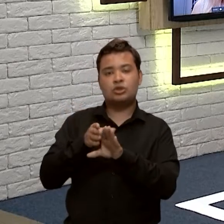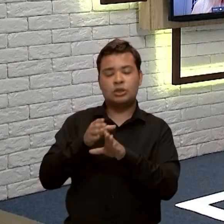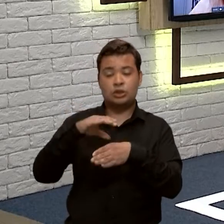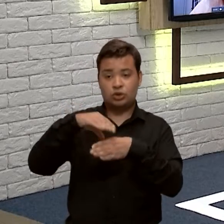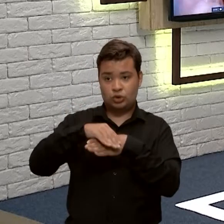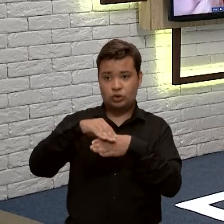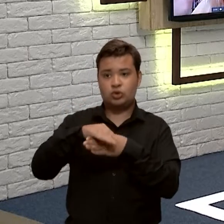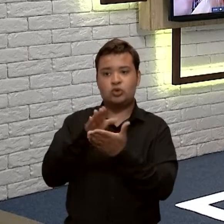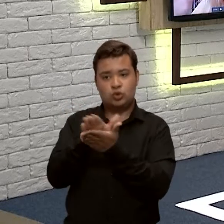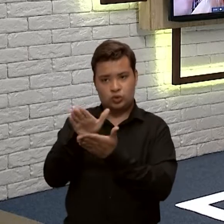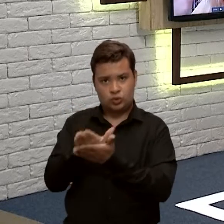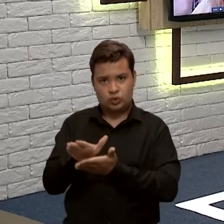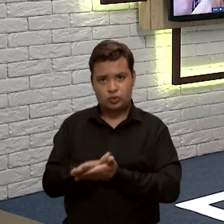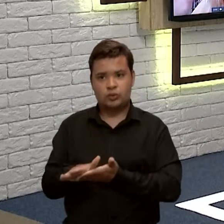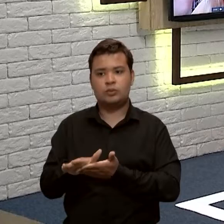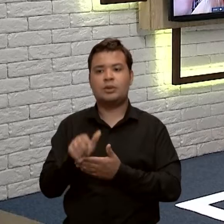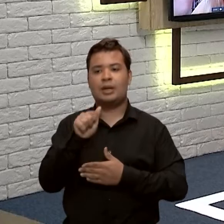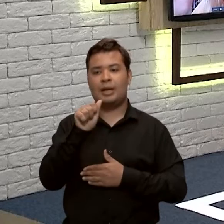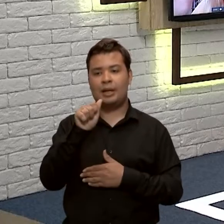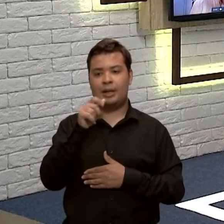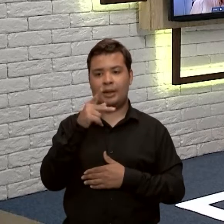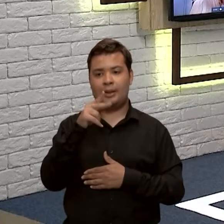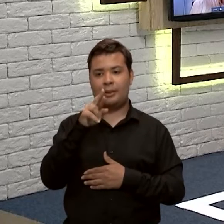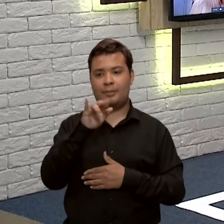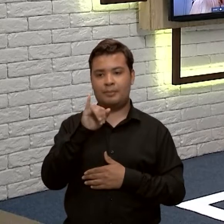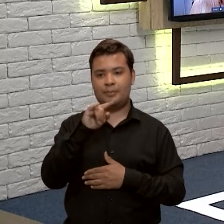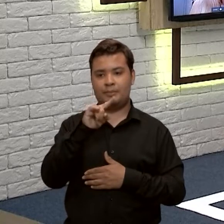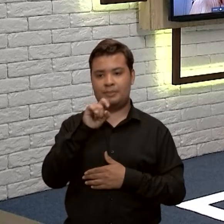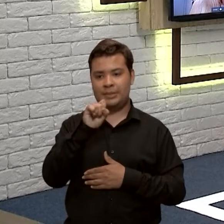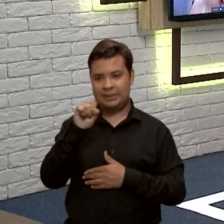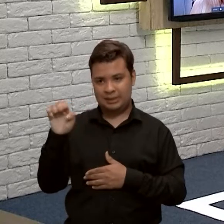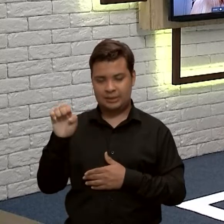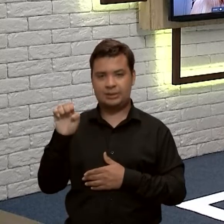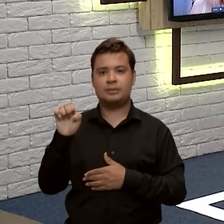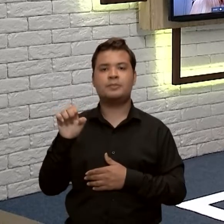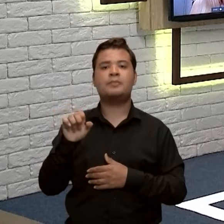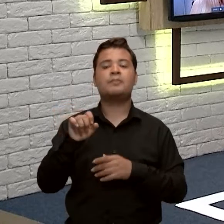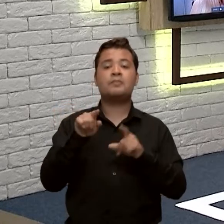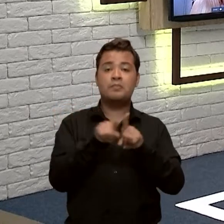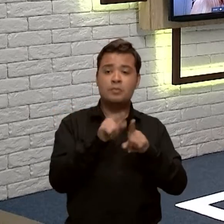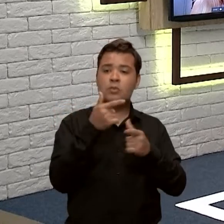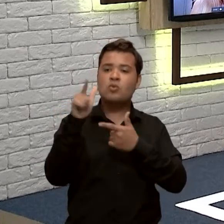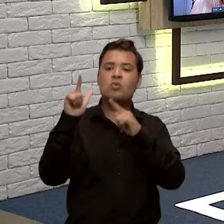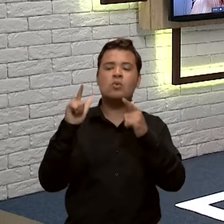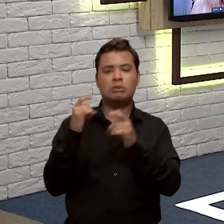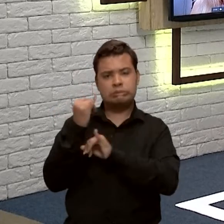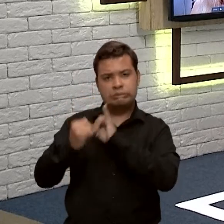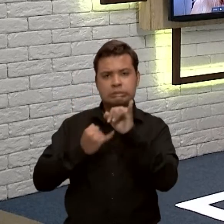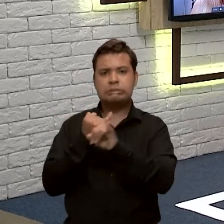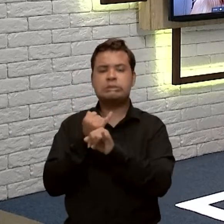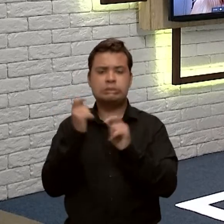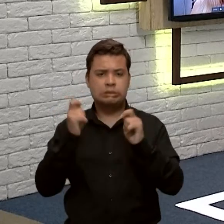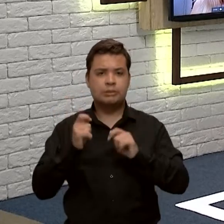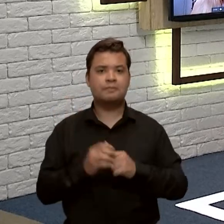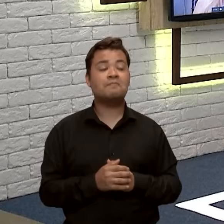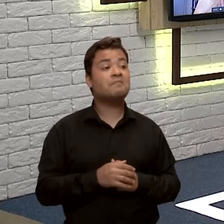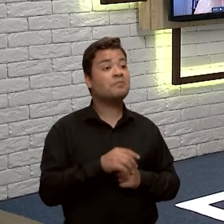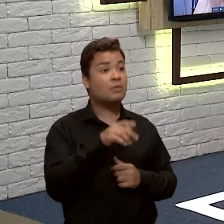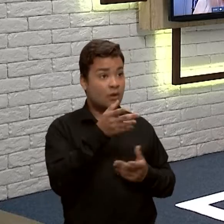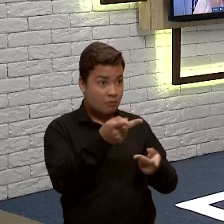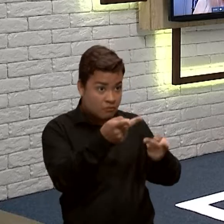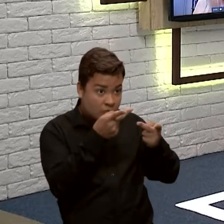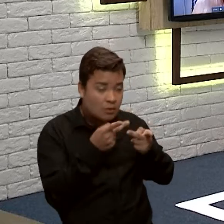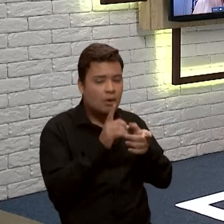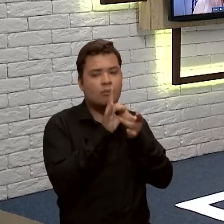editora Aprise e nas outras livrarias aí pela internet. Certinho. Volte sempre que quiser aqui ao programa